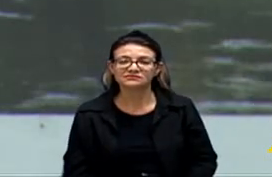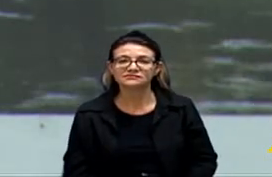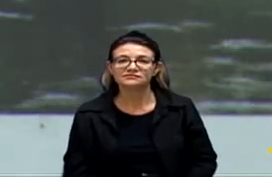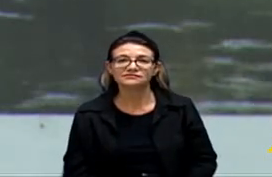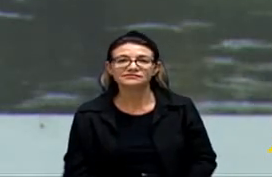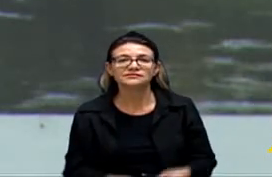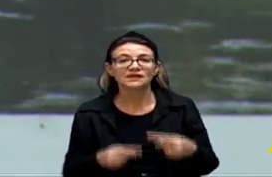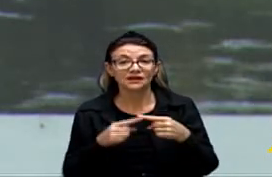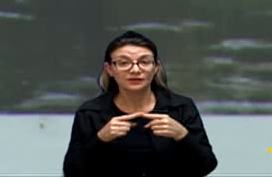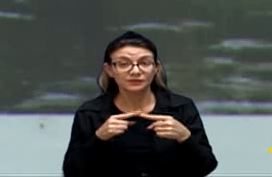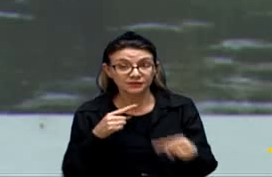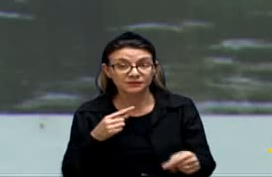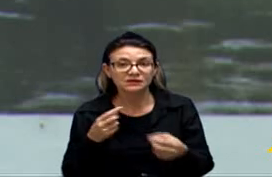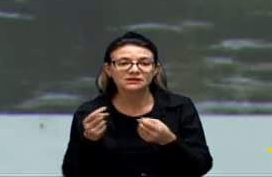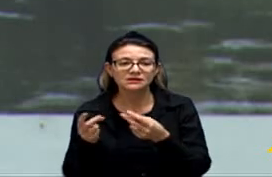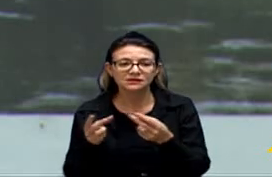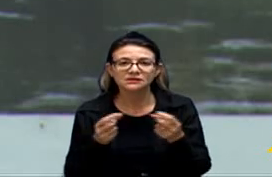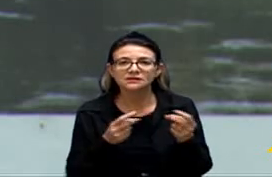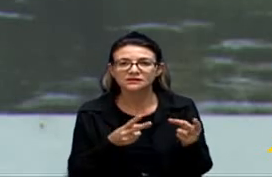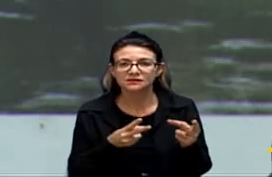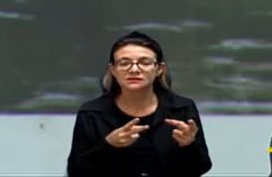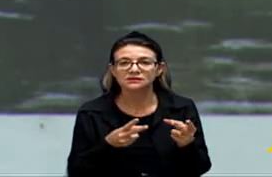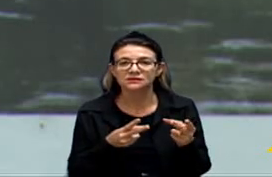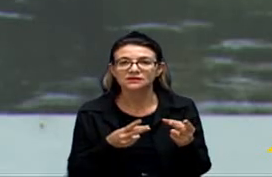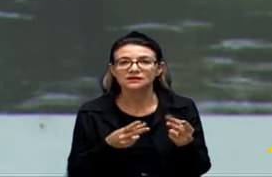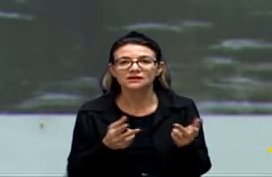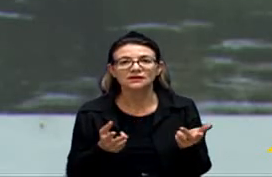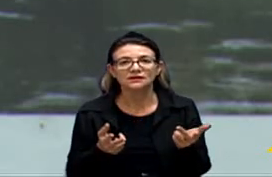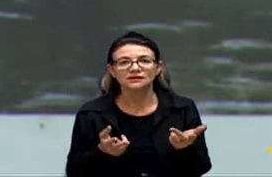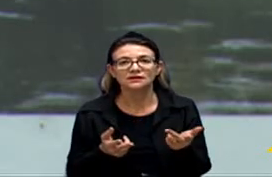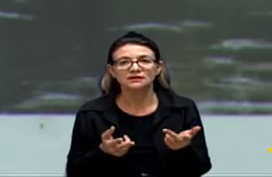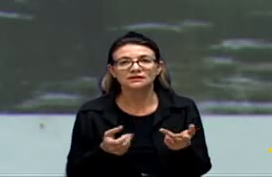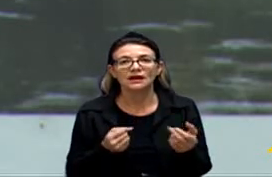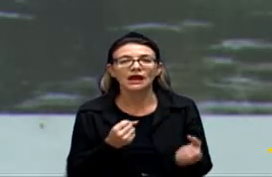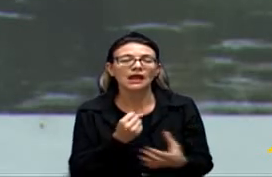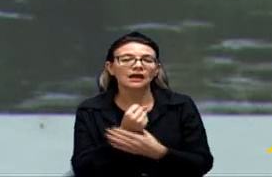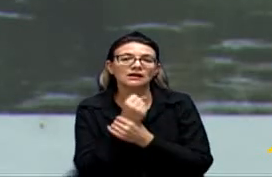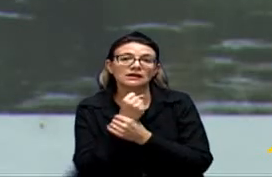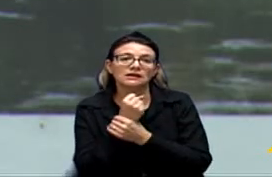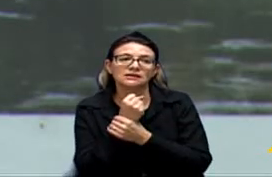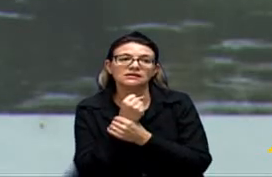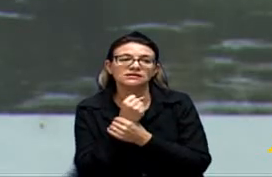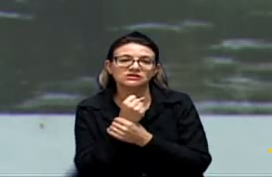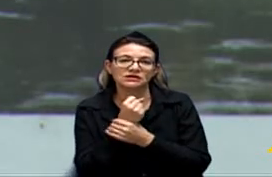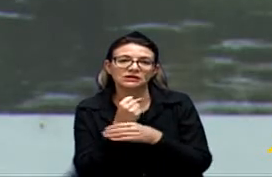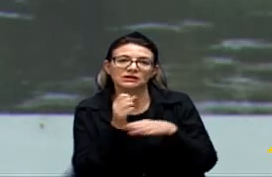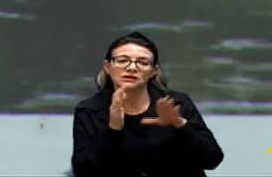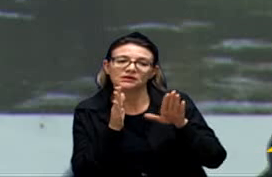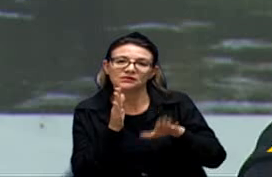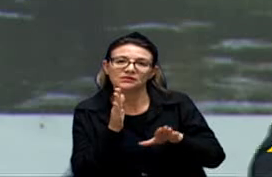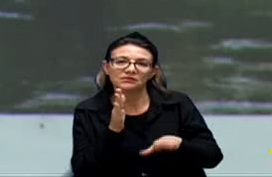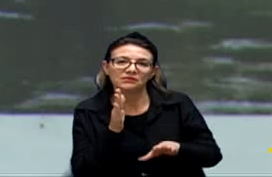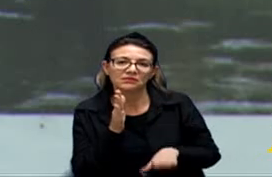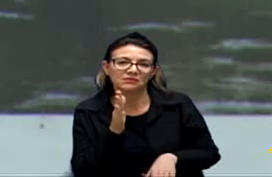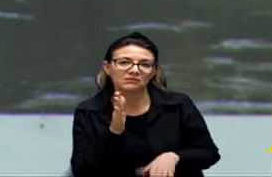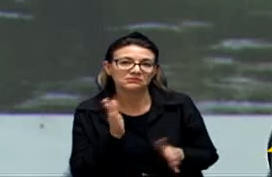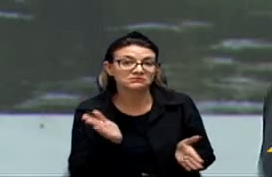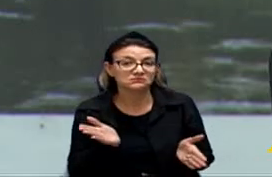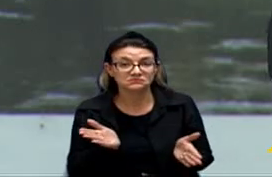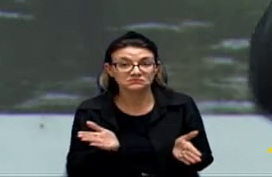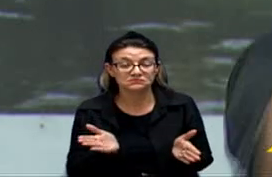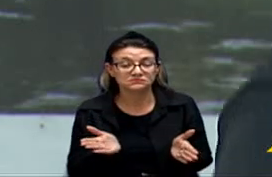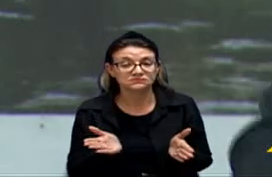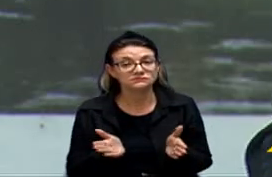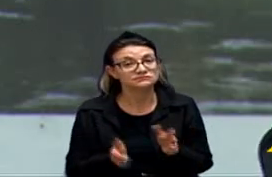Sorocaba da comercialização e da instalação do aparelho não vai garantir uma redução nessas motos Infernais e